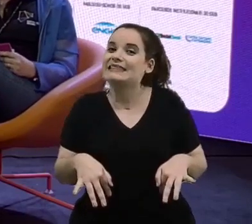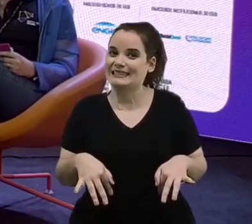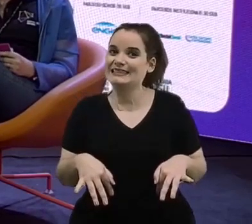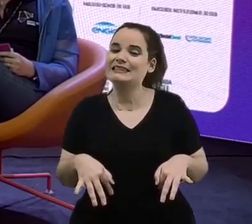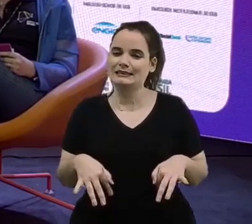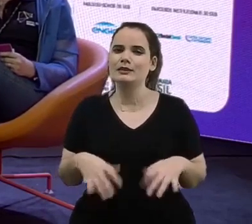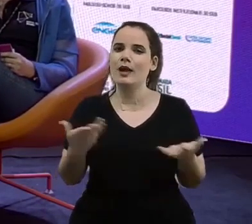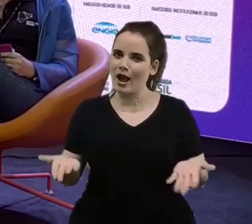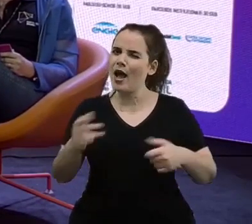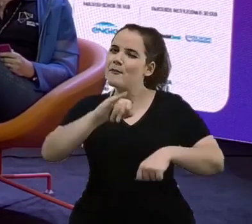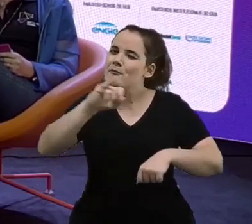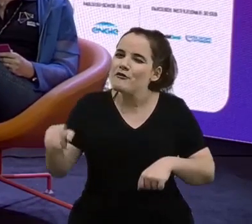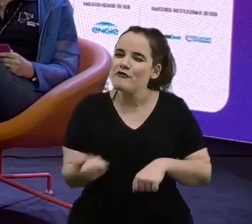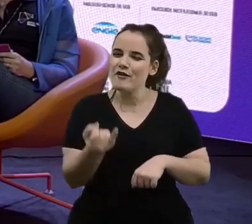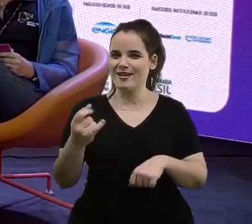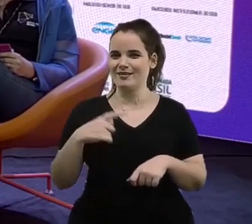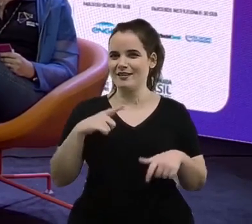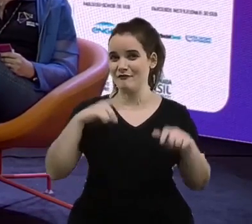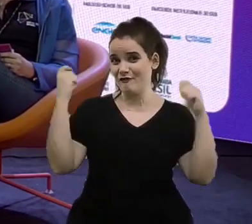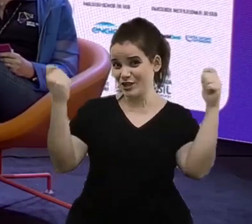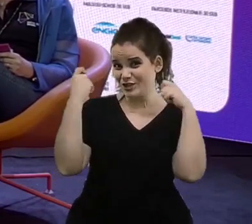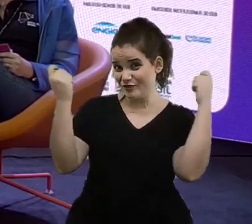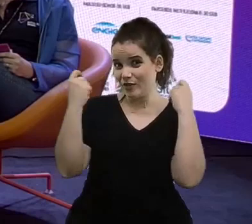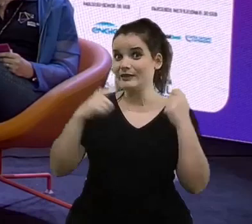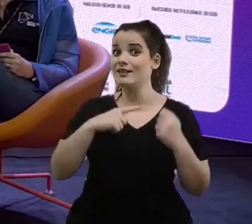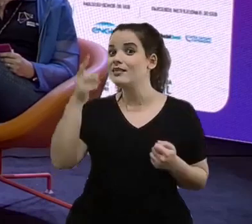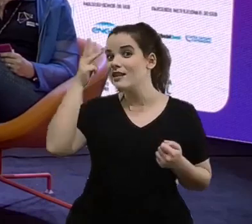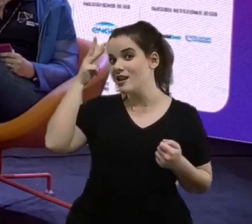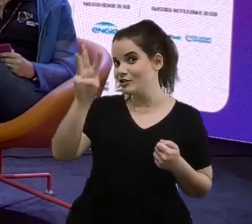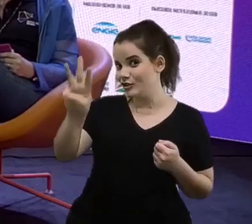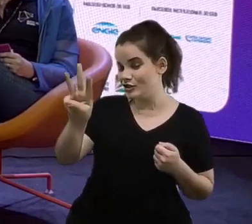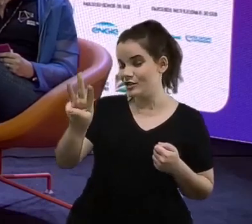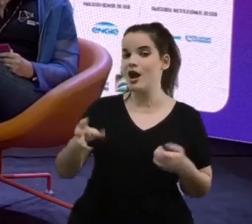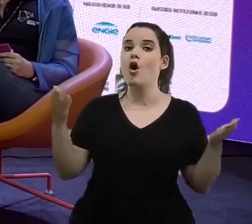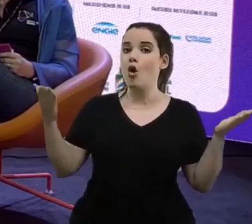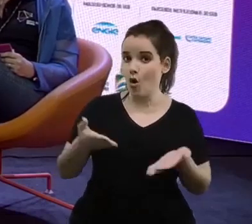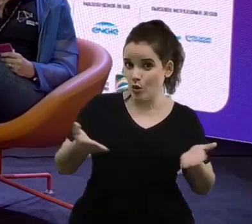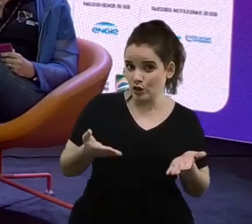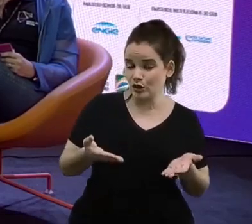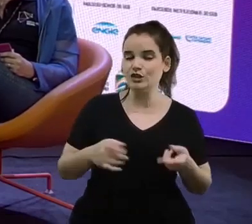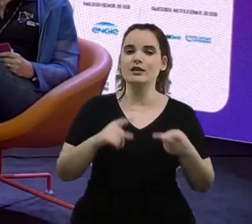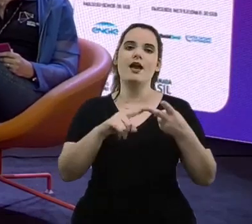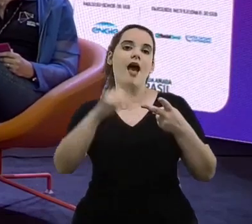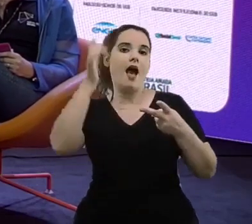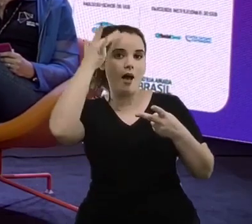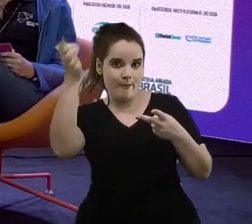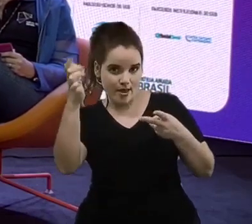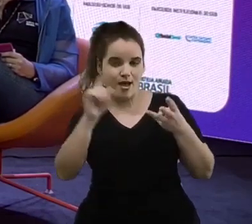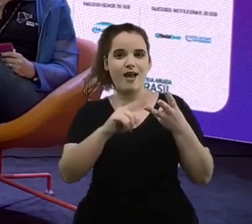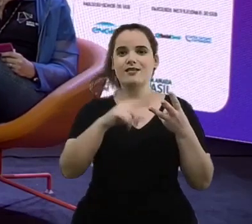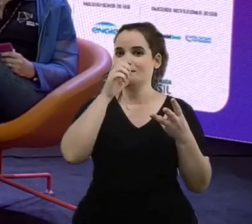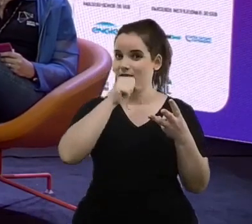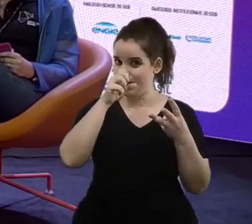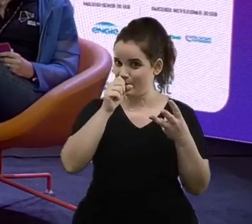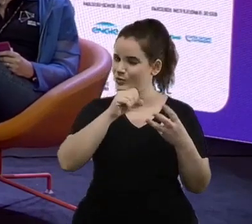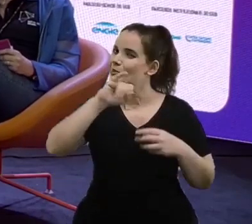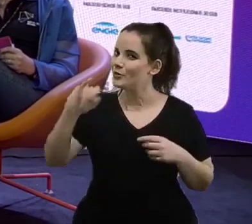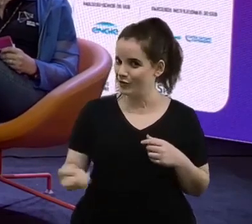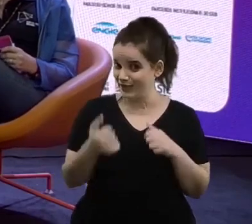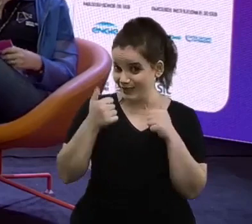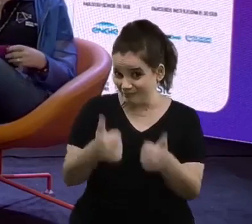acho que o envolvimento de secretarias é essencial, achei muito bom, isso daí é importante para esse trabalho que vocês fizeram inicialmente de organizar